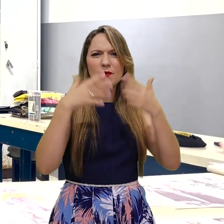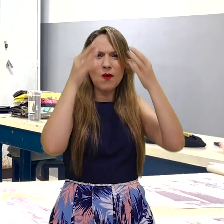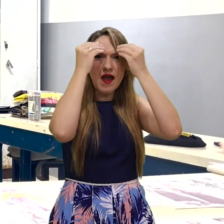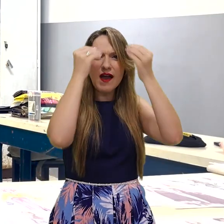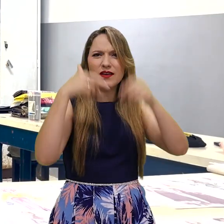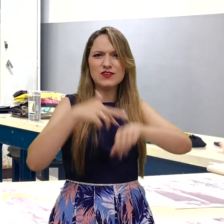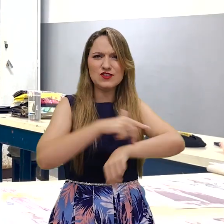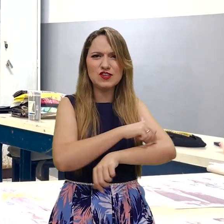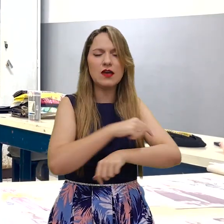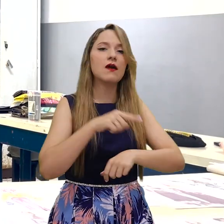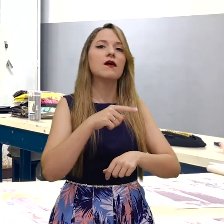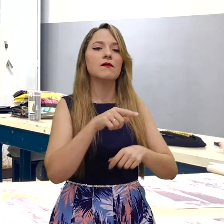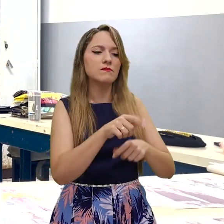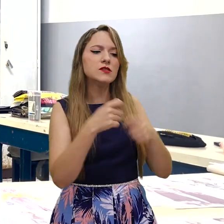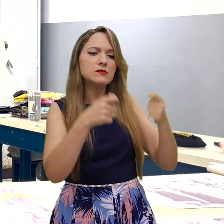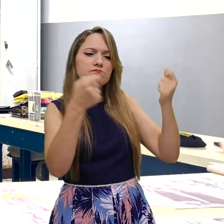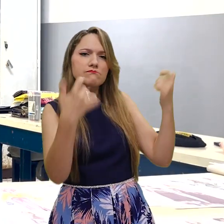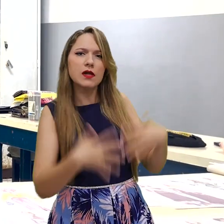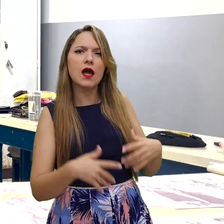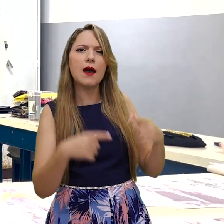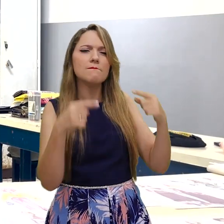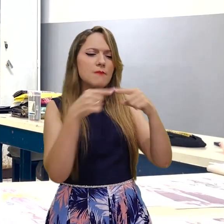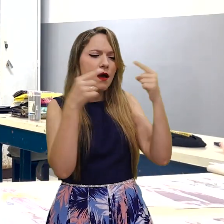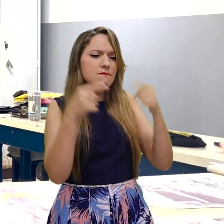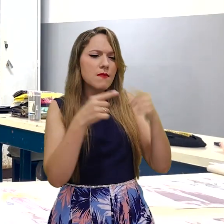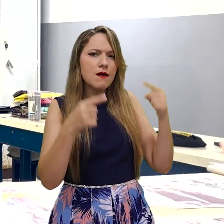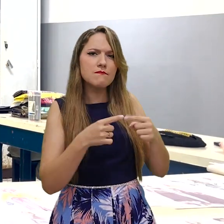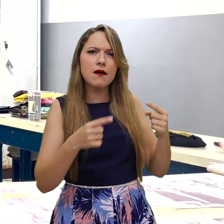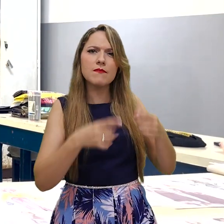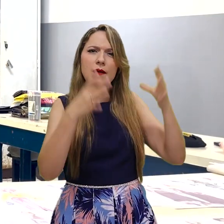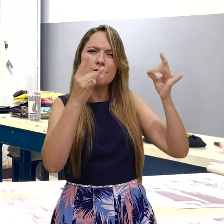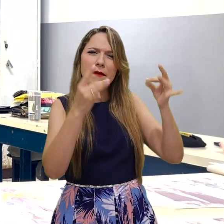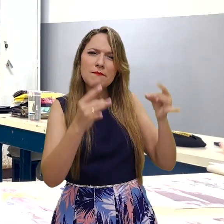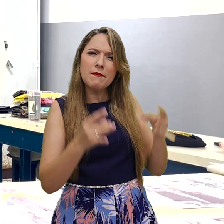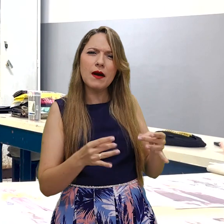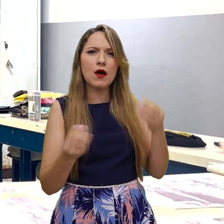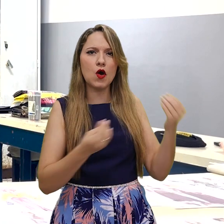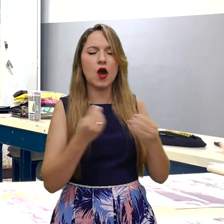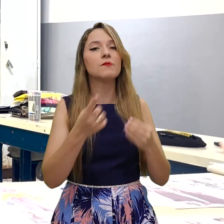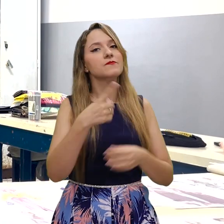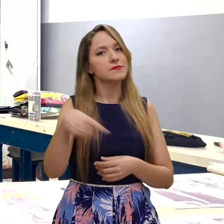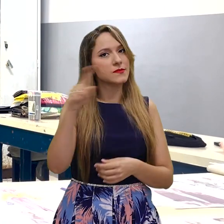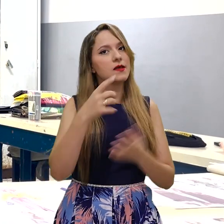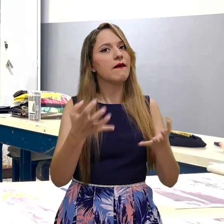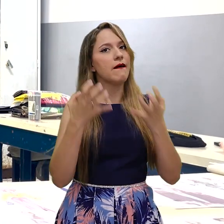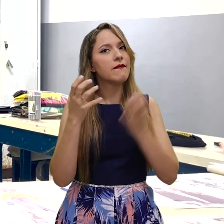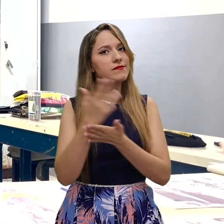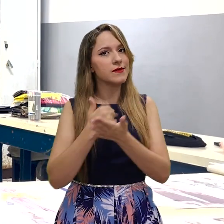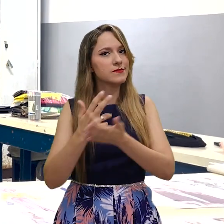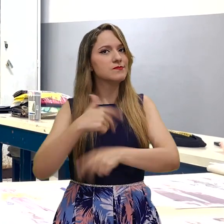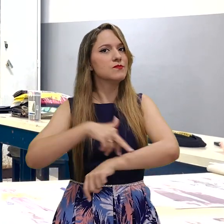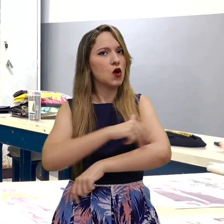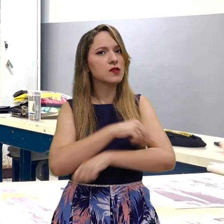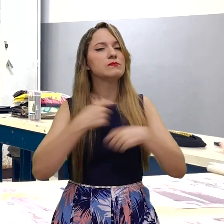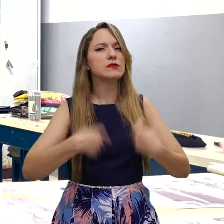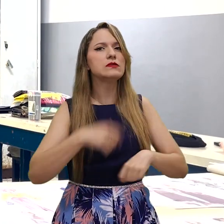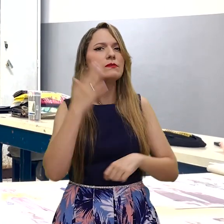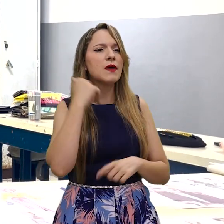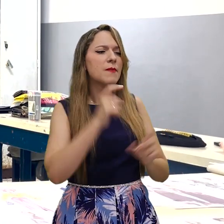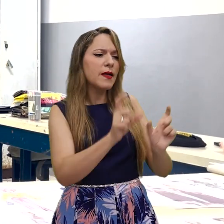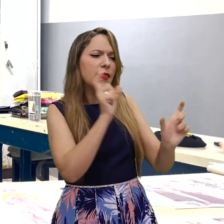criar, precisa estar inteirado desses termos, que é o termo que o criador usa, mas também o termo que